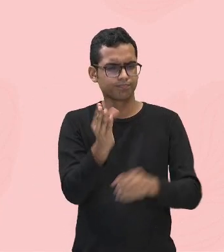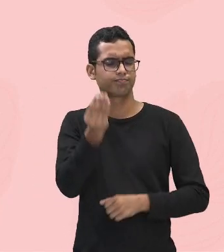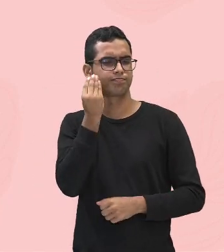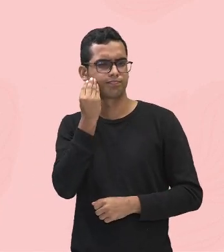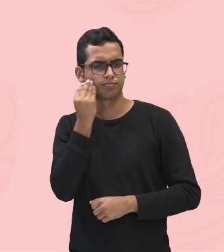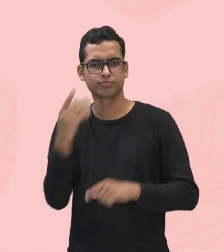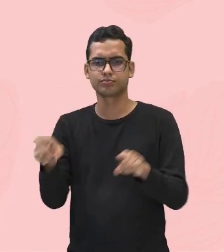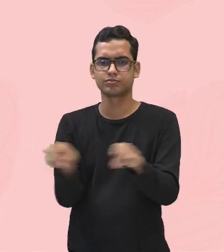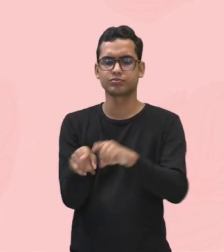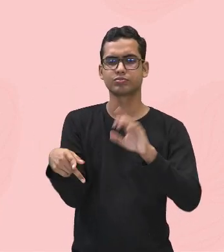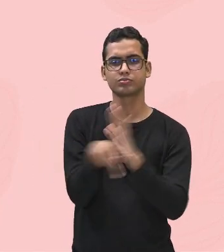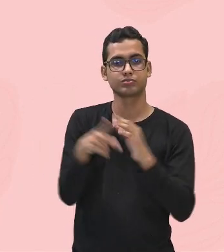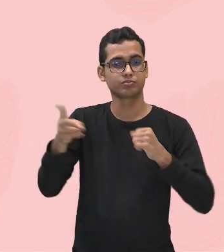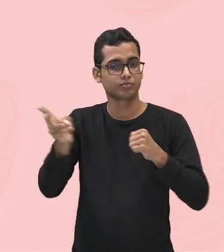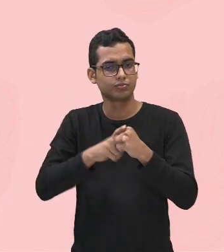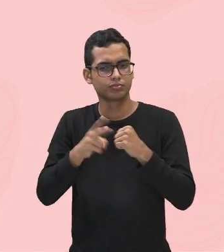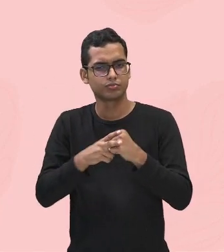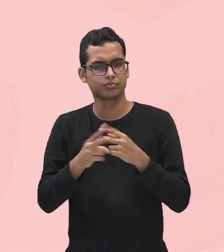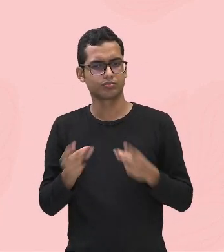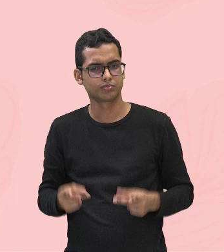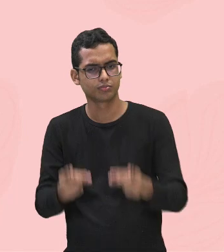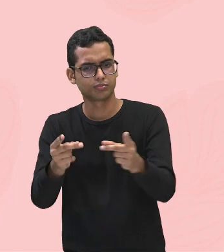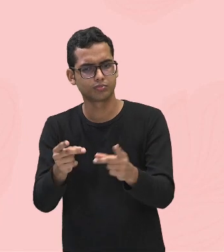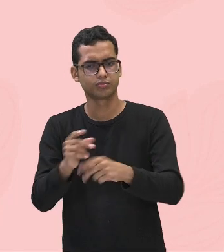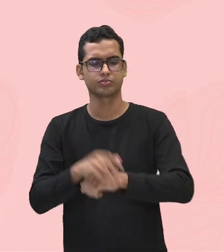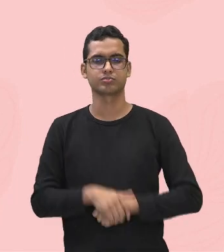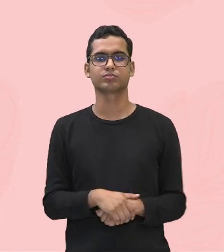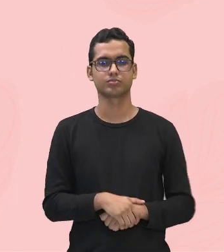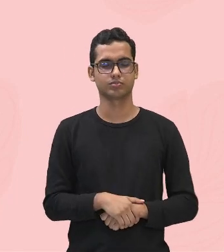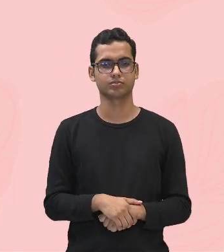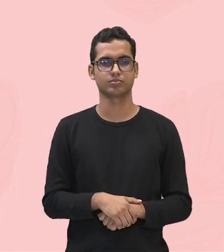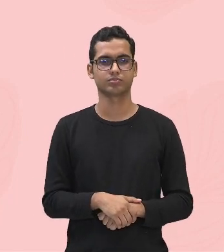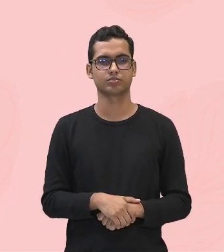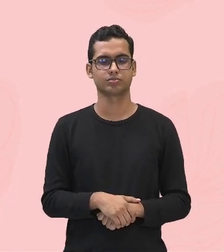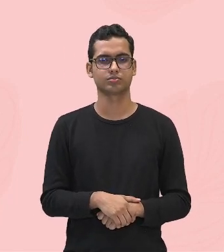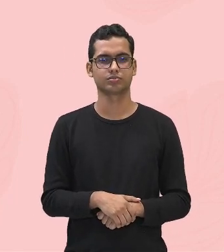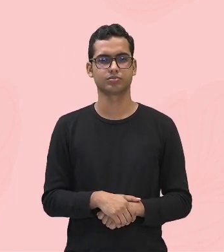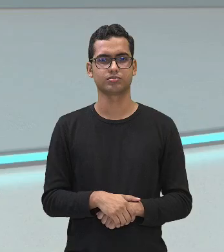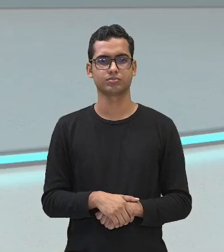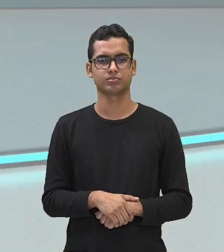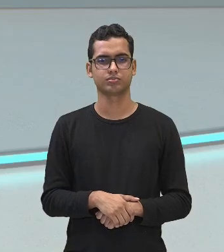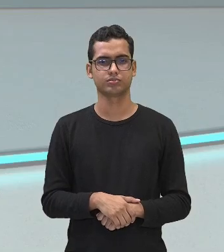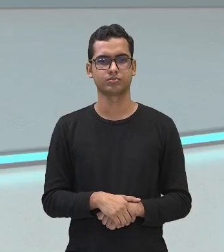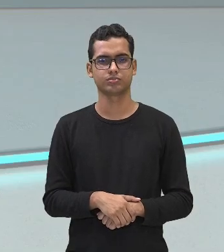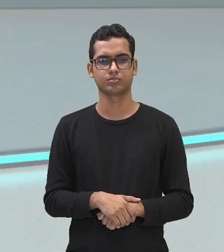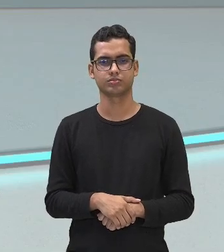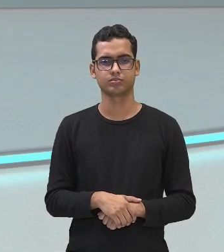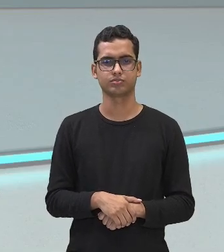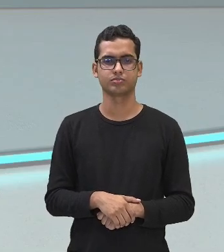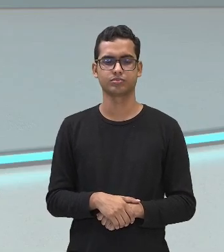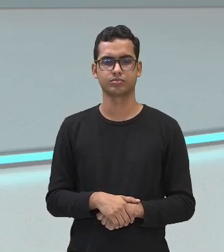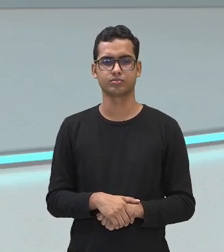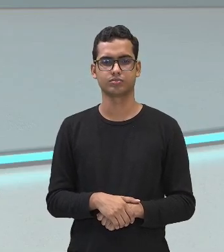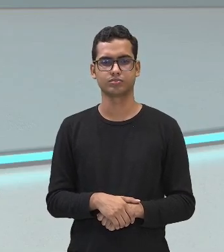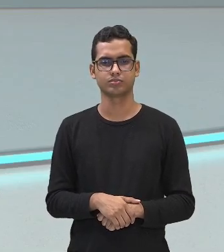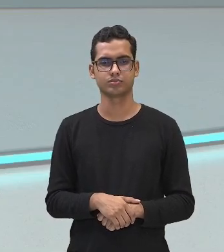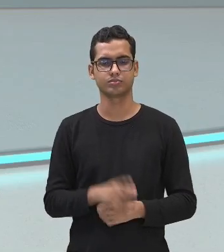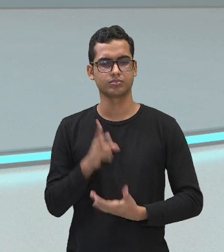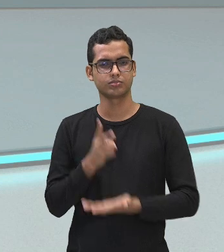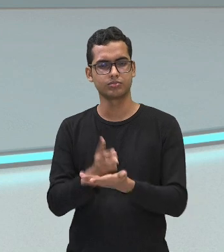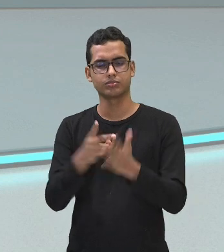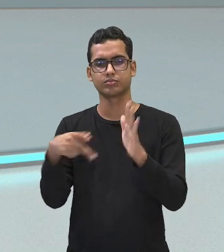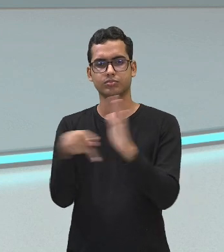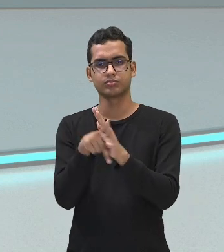no infinitivo, que nós vamos tirar aí essas terminações, vamos ficar com a raiz, e aí, né,